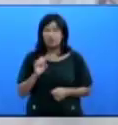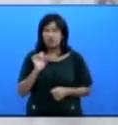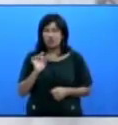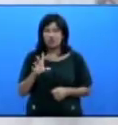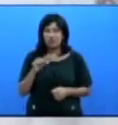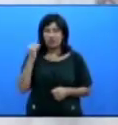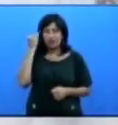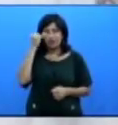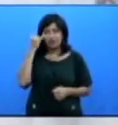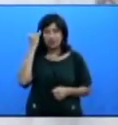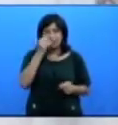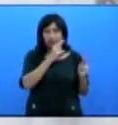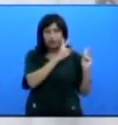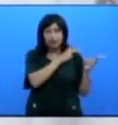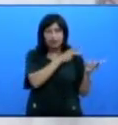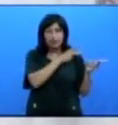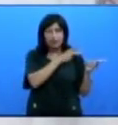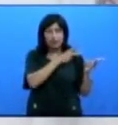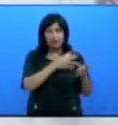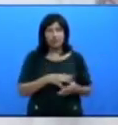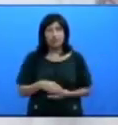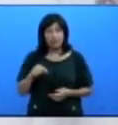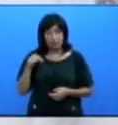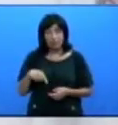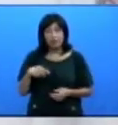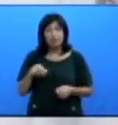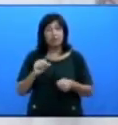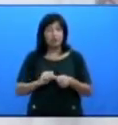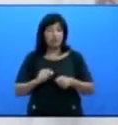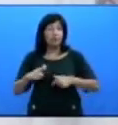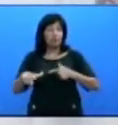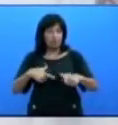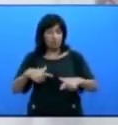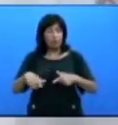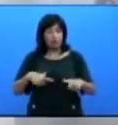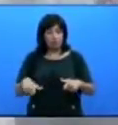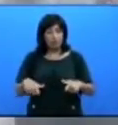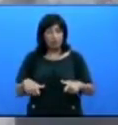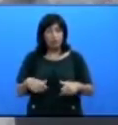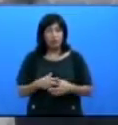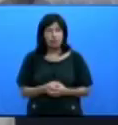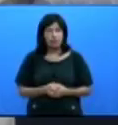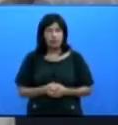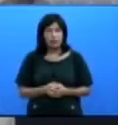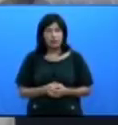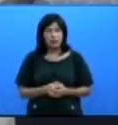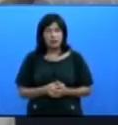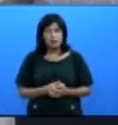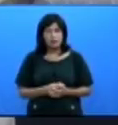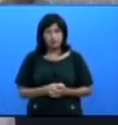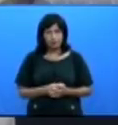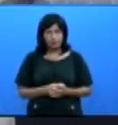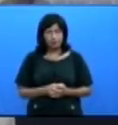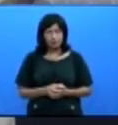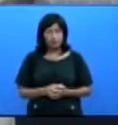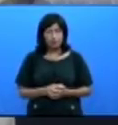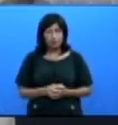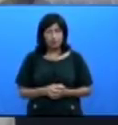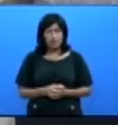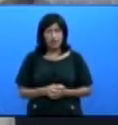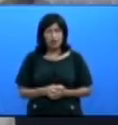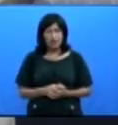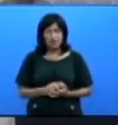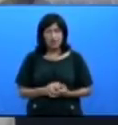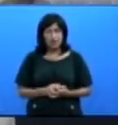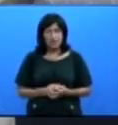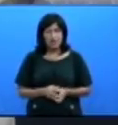né? Ele não é eleitor aqui, hein? Para dizer, ele não é eleitor aqui, é eleitor em Birigui. E ele, no dia 14